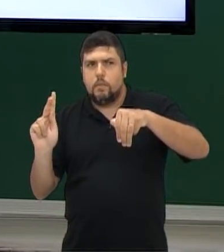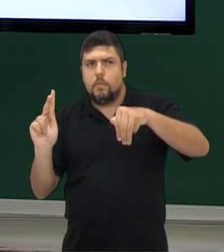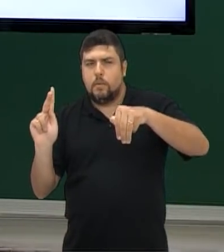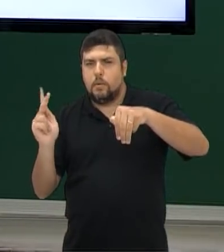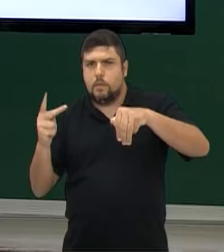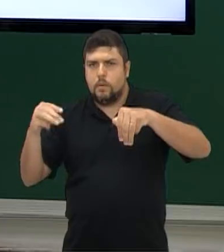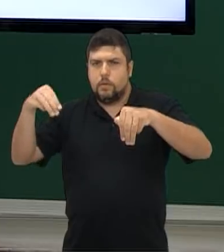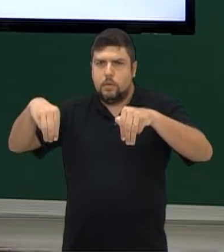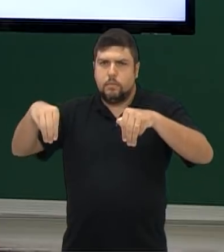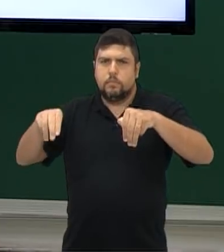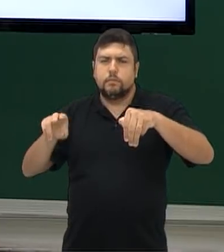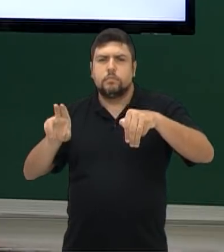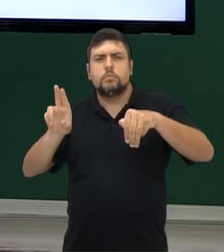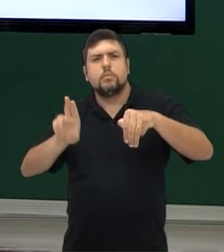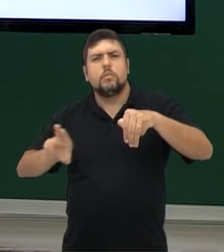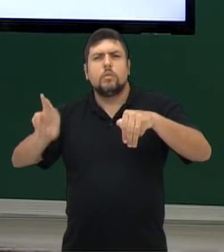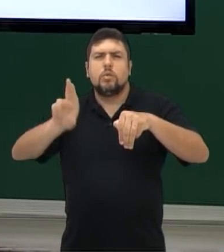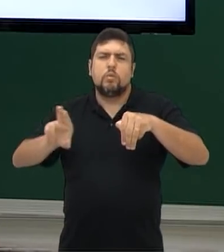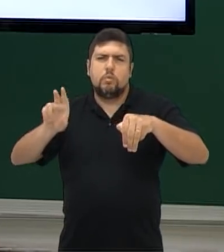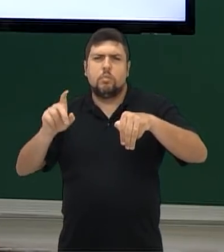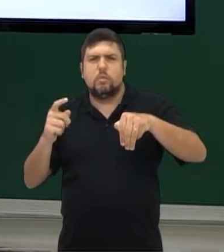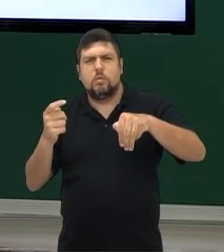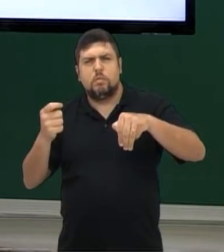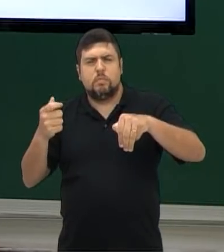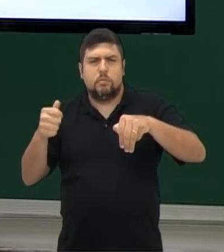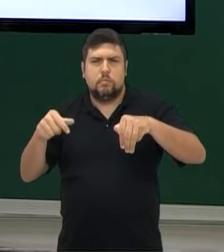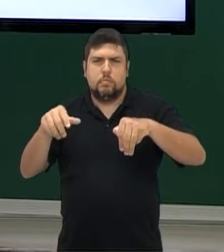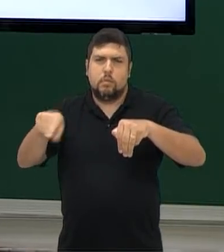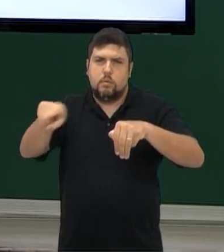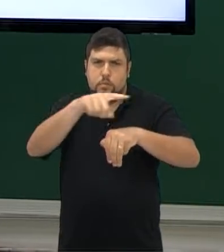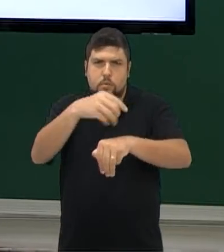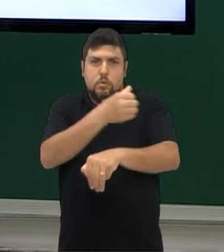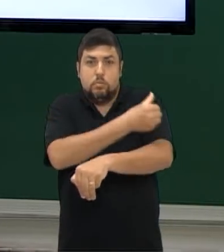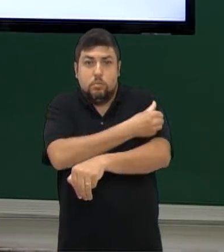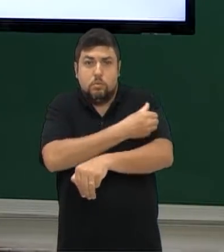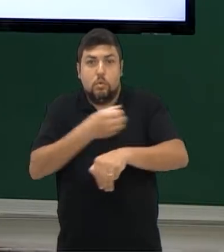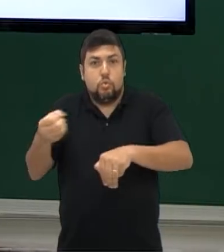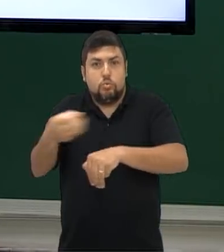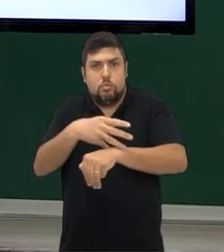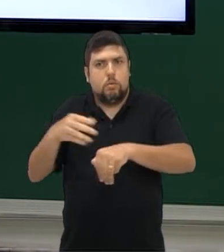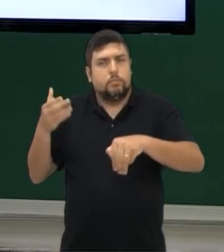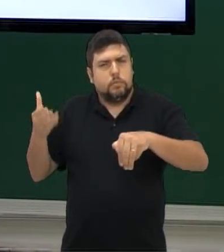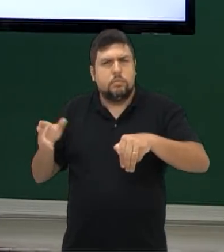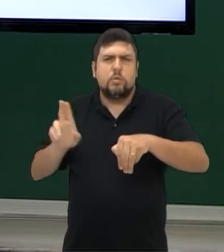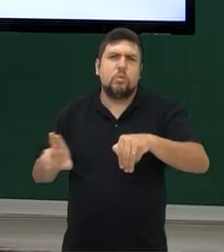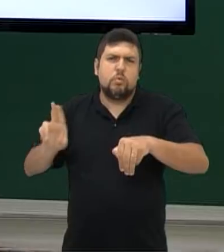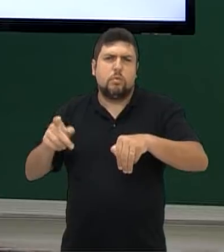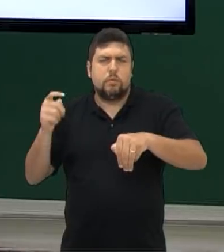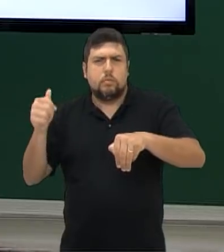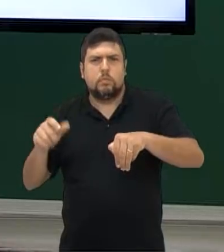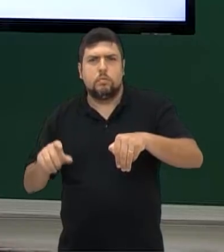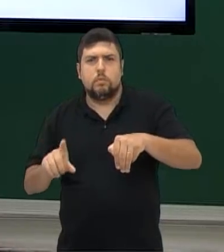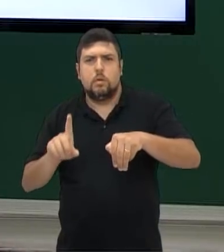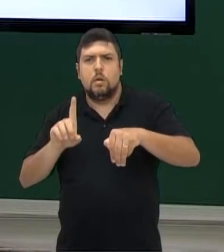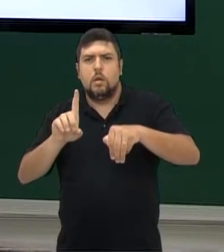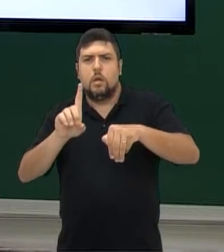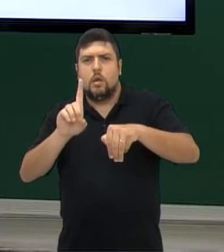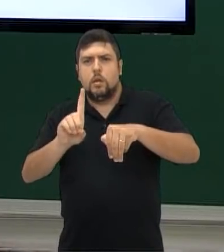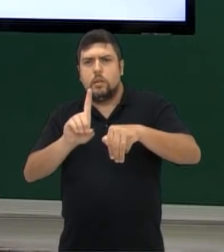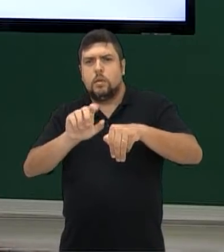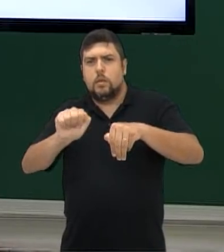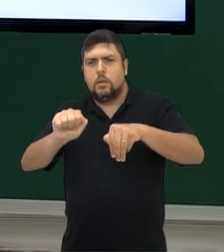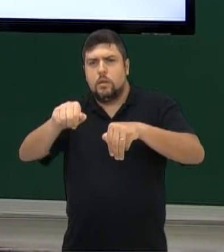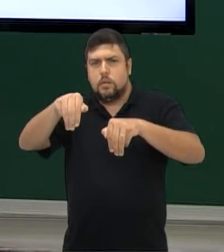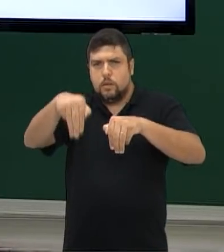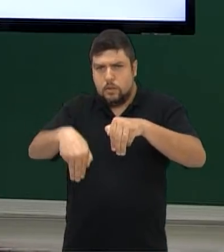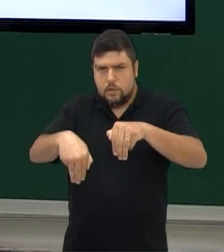é tão usado, é novo pra gente, né? Aqui do 6º ano, mas não é tão usado. o decâmetro, que também é novo para a gente aqui do